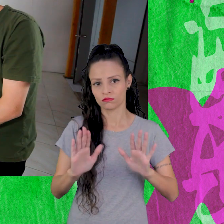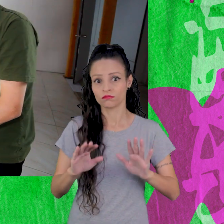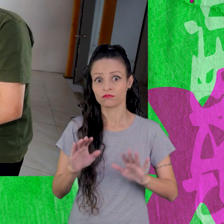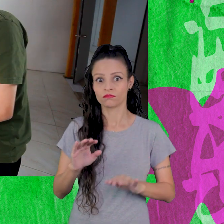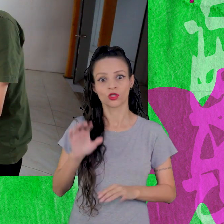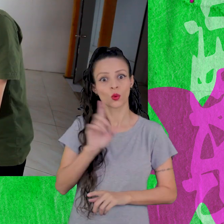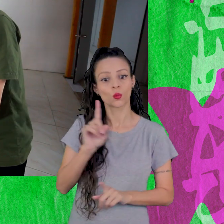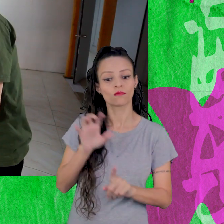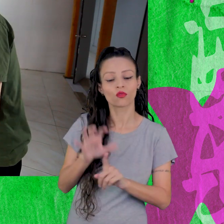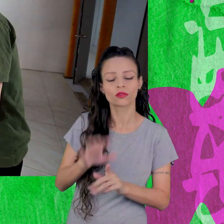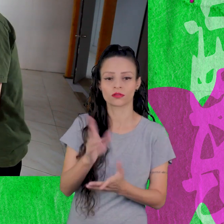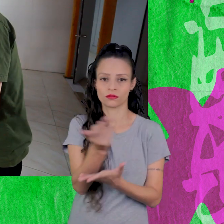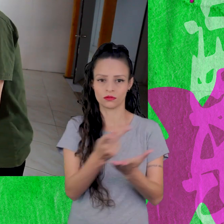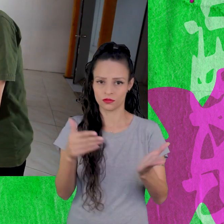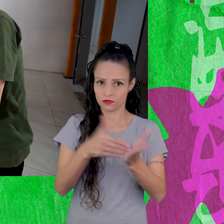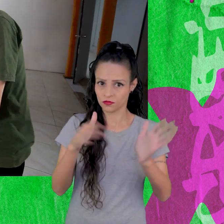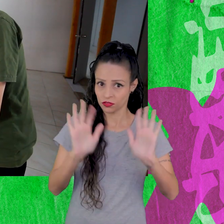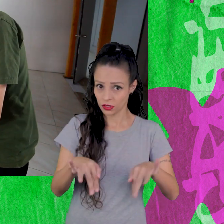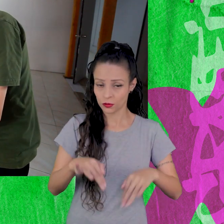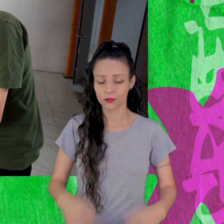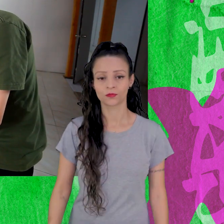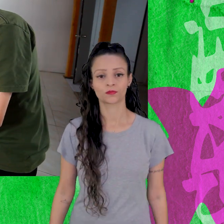final, tá? Então